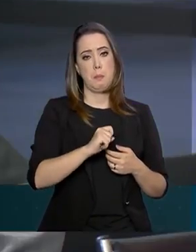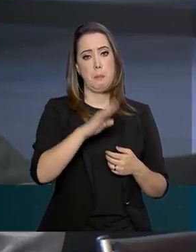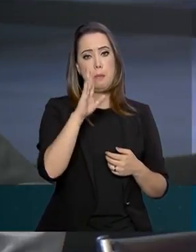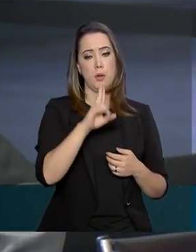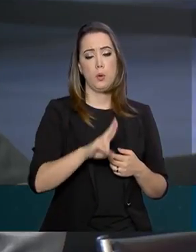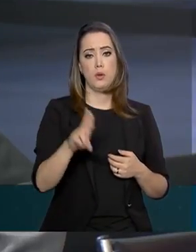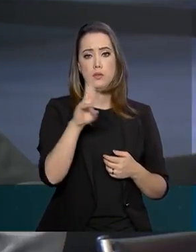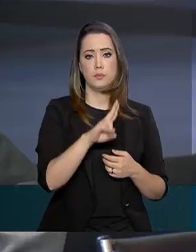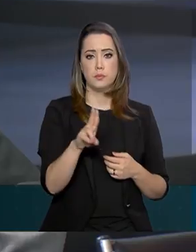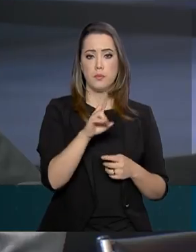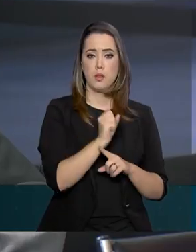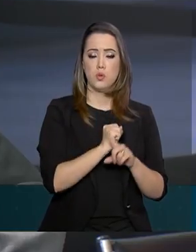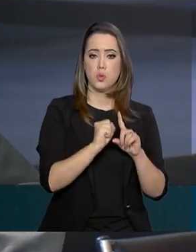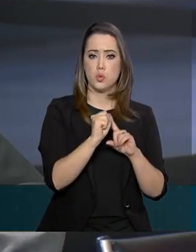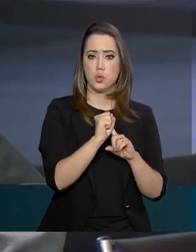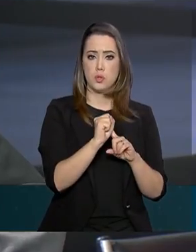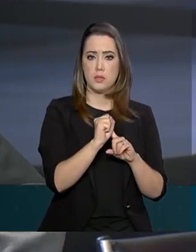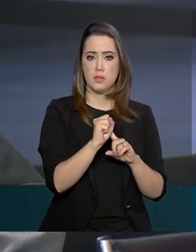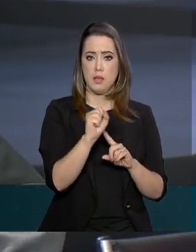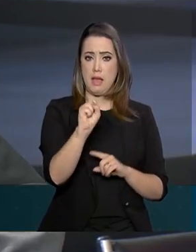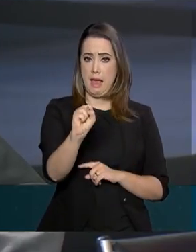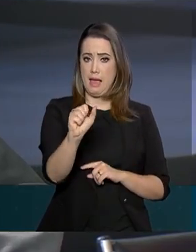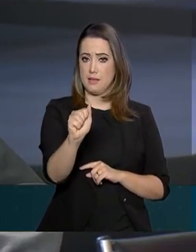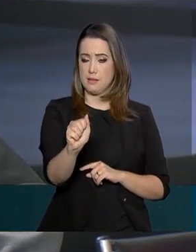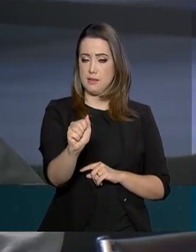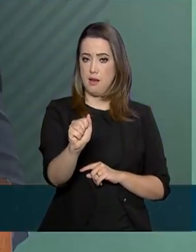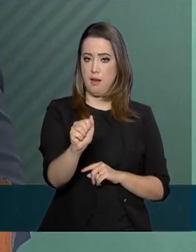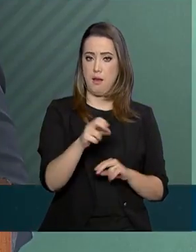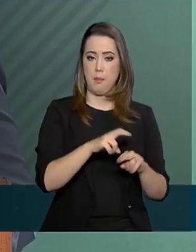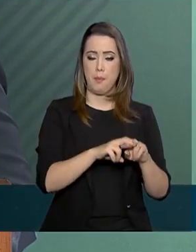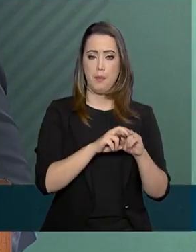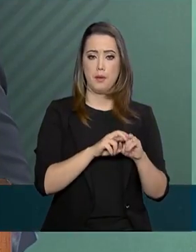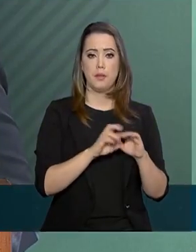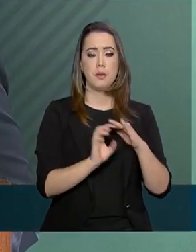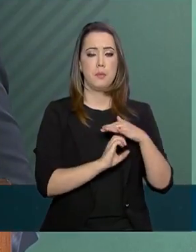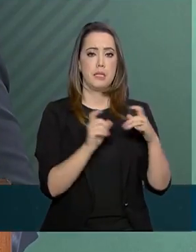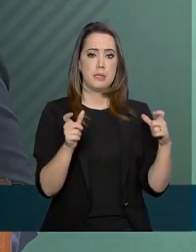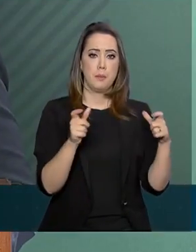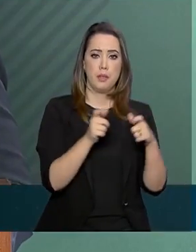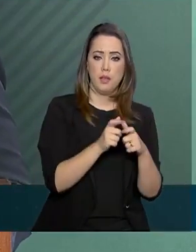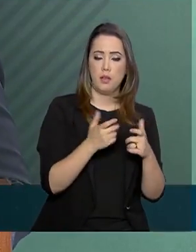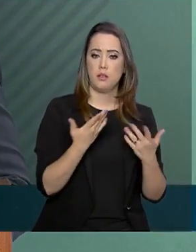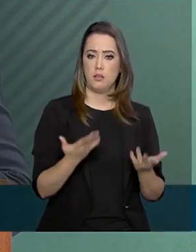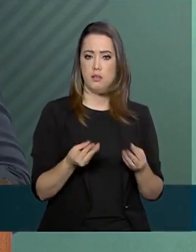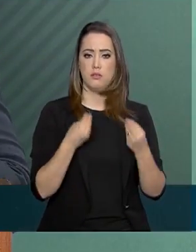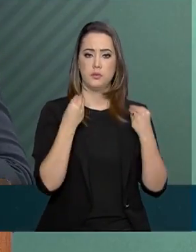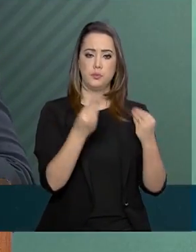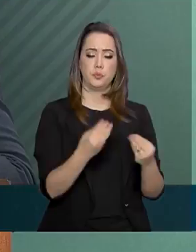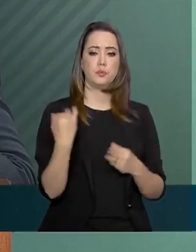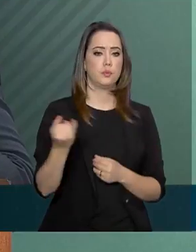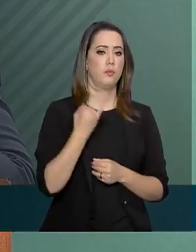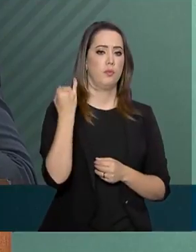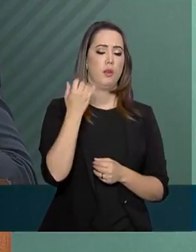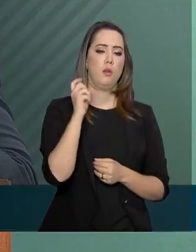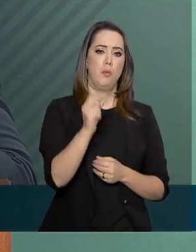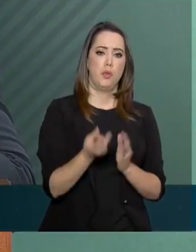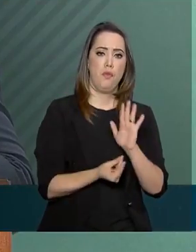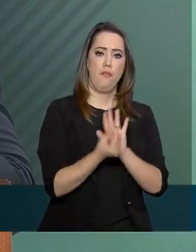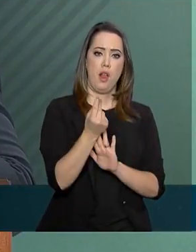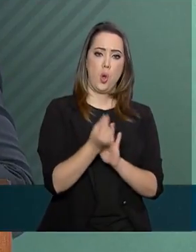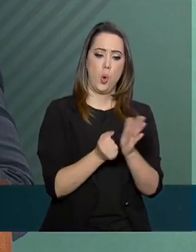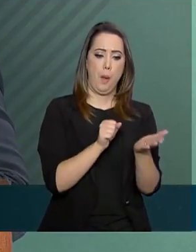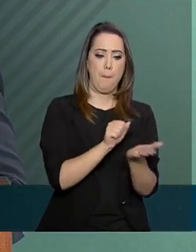tipo sociedade anônima s a por empresas de menor porte dado o elevado custo dessas